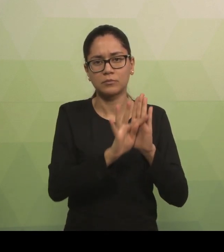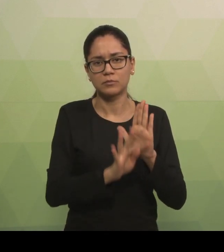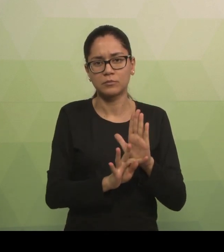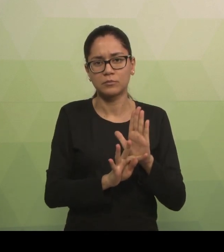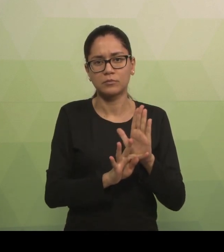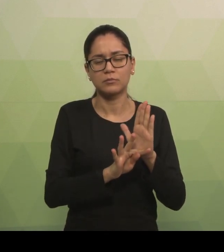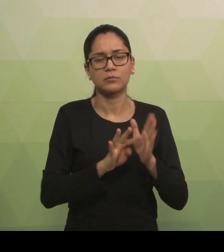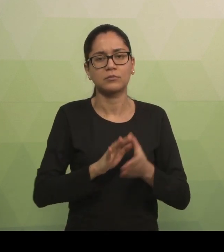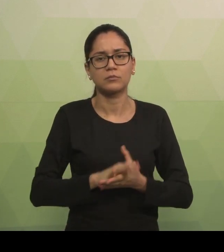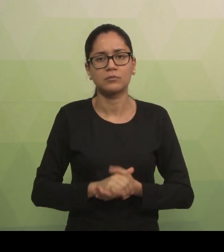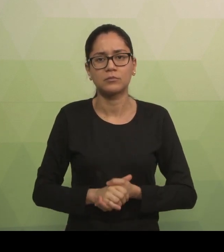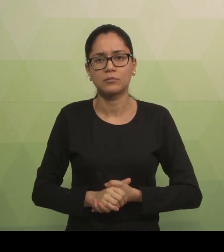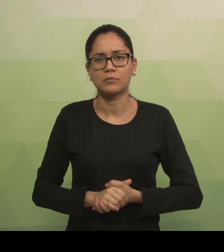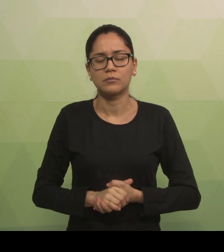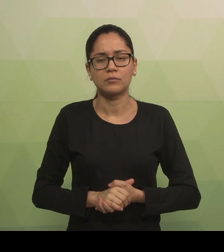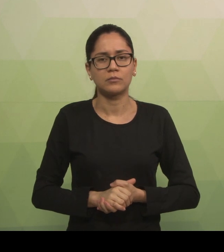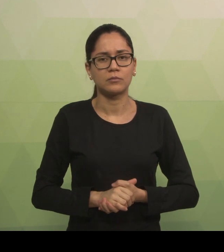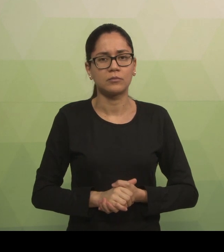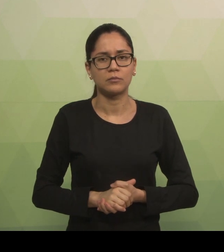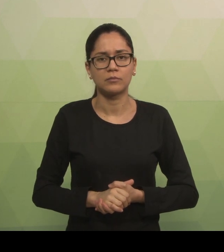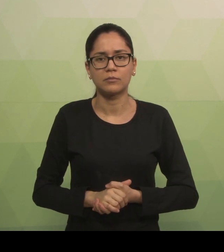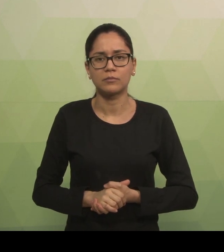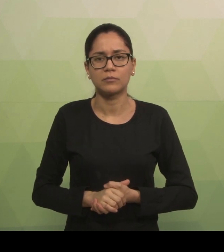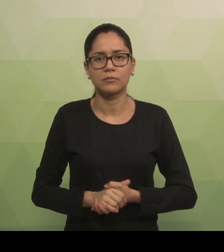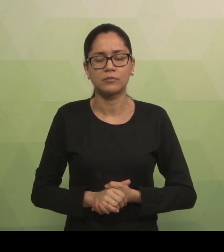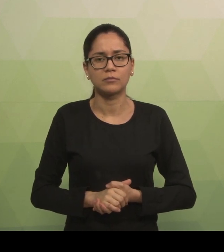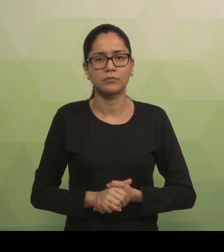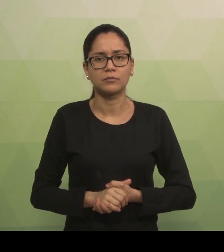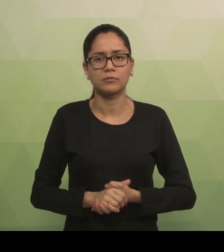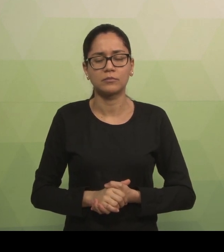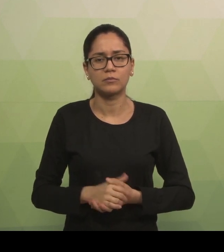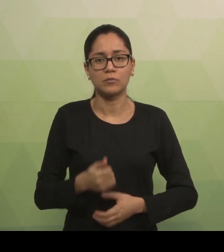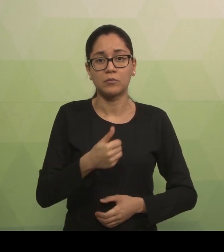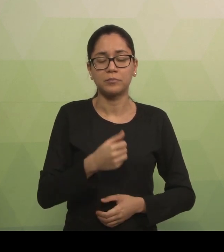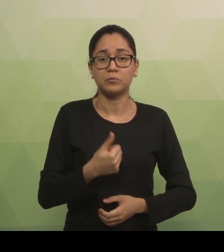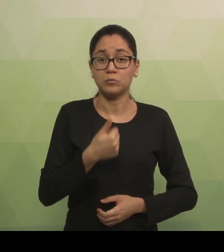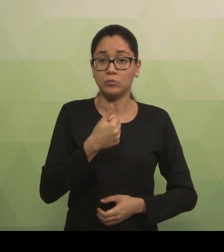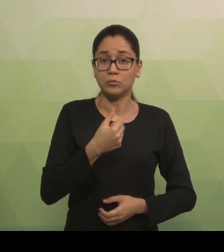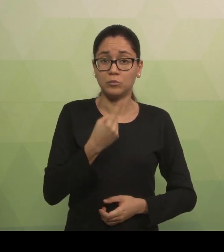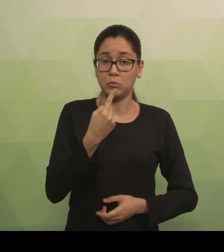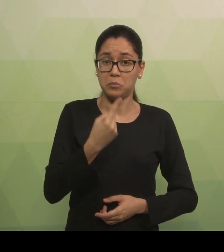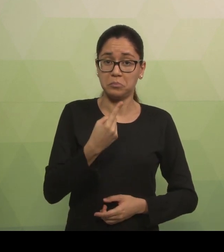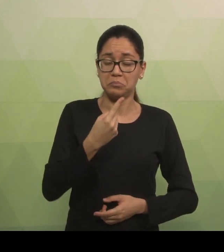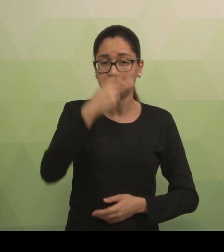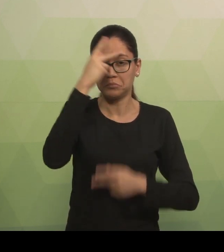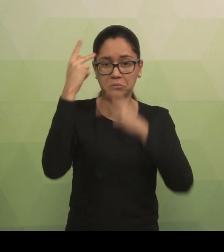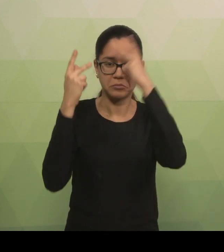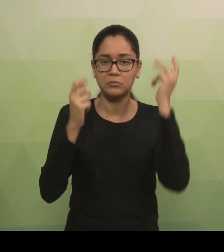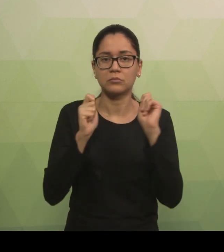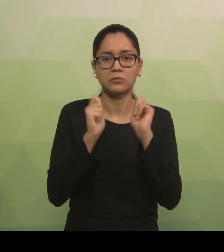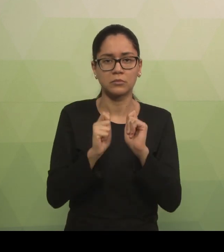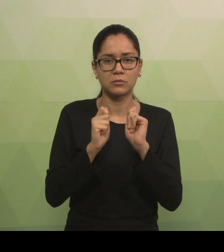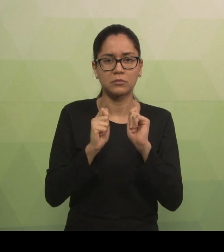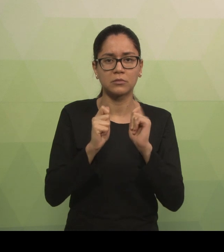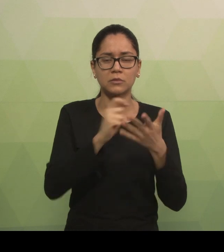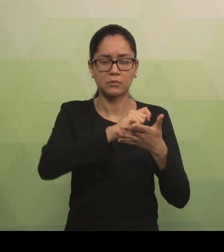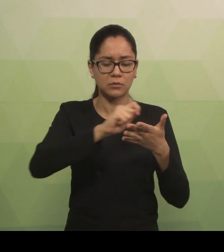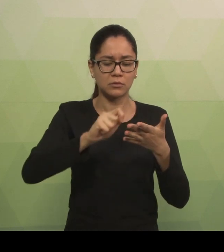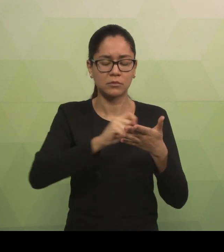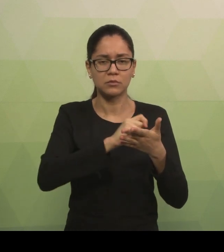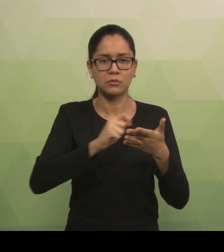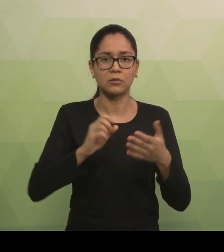chamados artigos ou posts. Esses são, em geral, organizados de forma cronológica inversa, tendo como foco a